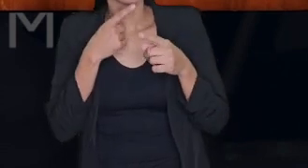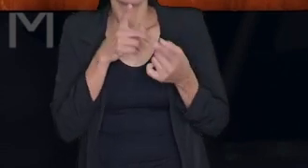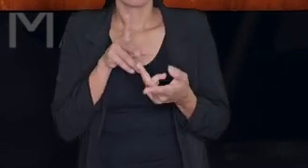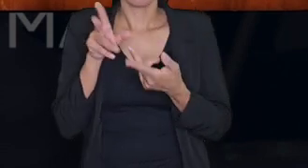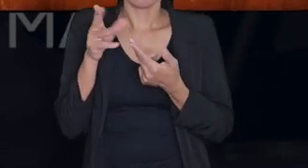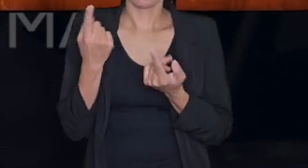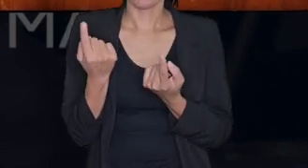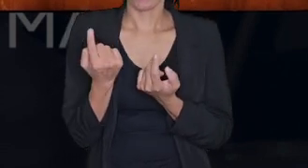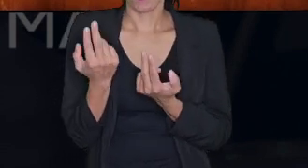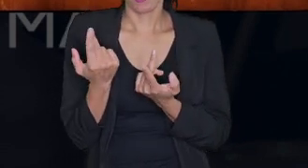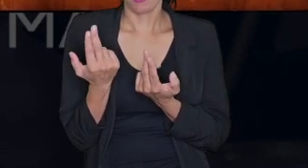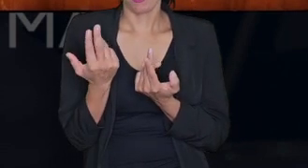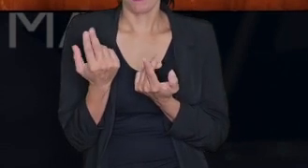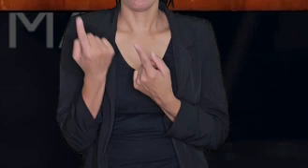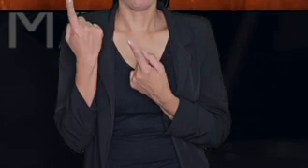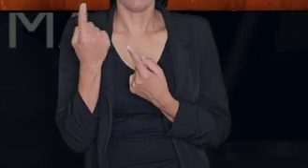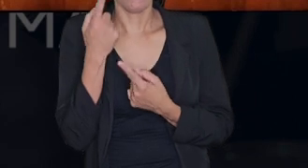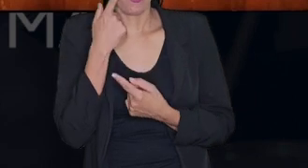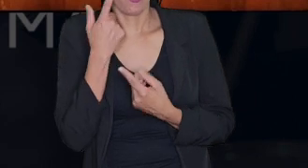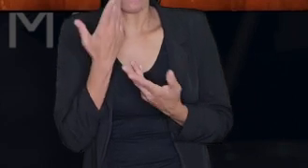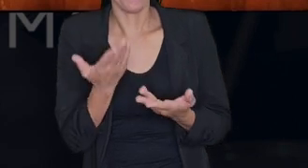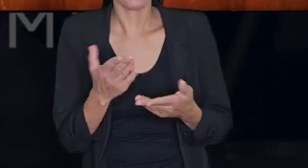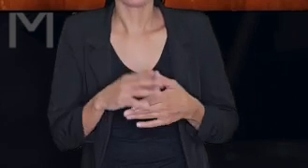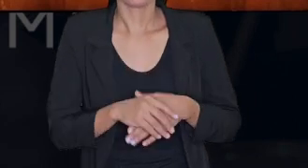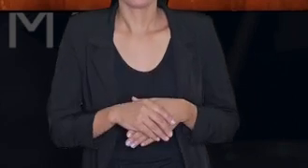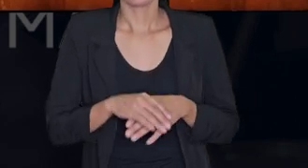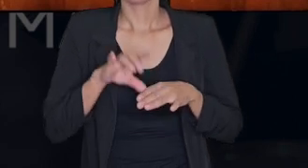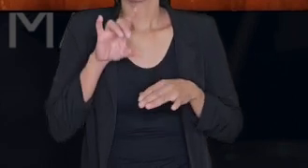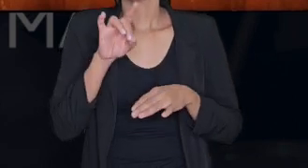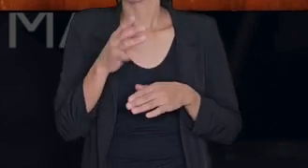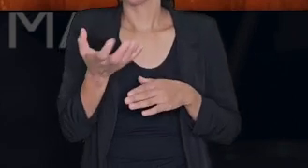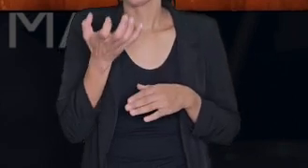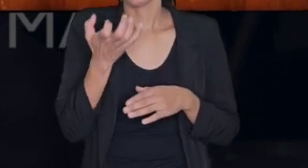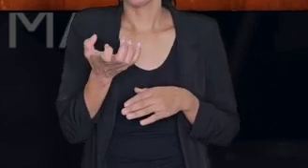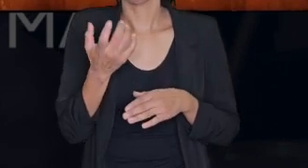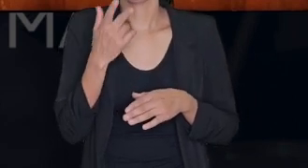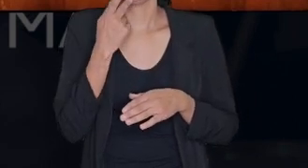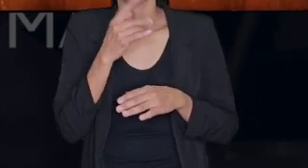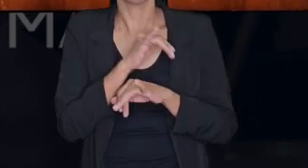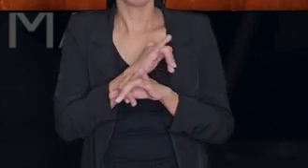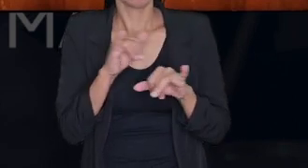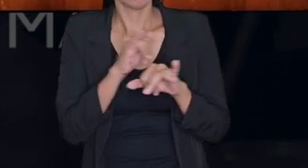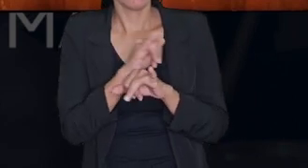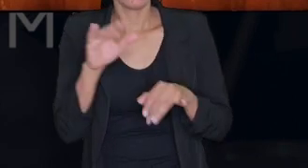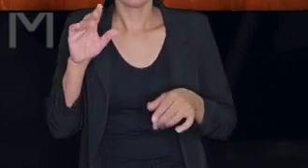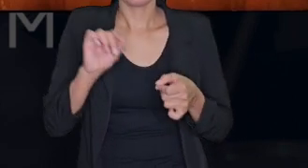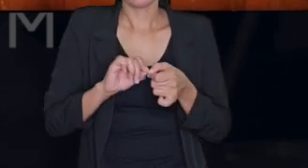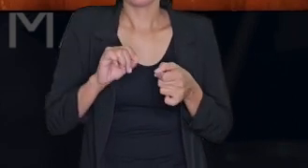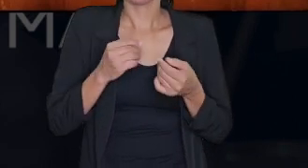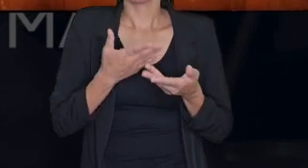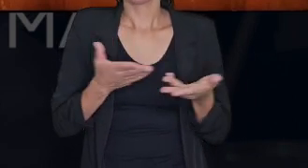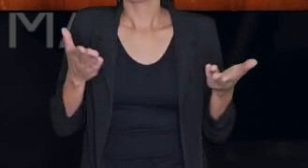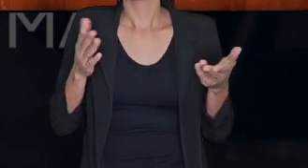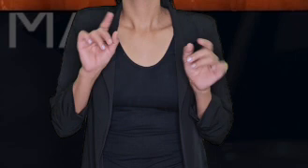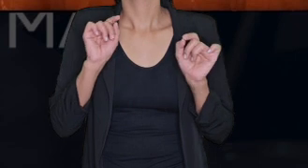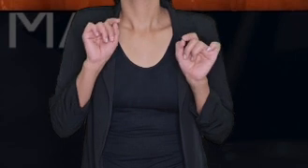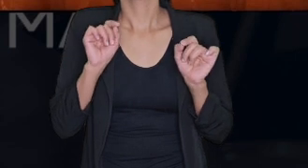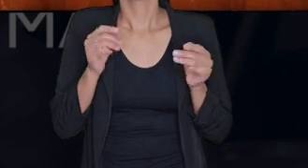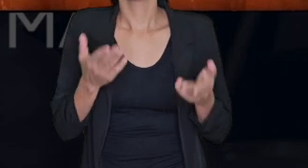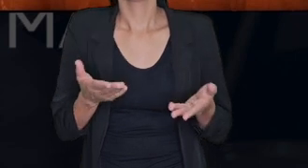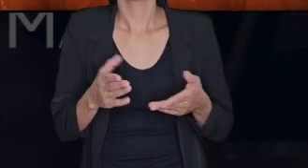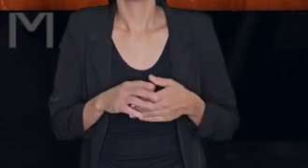Então, a indagação mais seria essa aqui, ó, nesse indaga-se aqui, viu, Alexandre? E aqui eu só gostaria de fazer